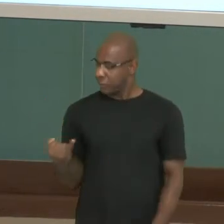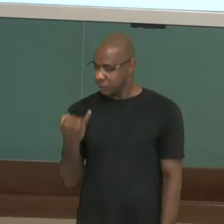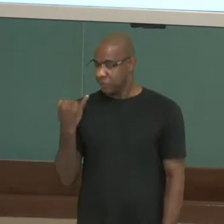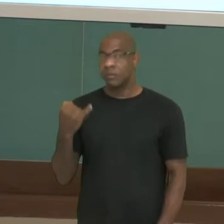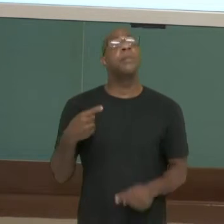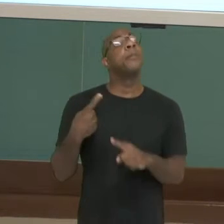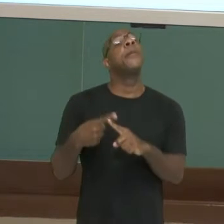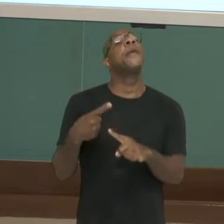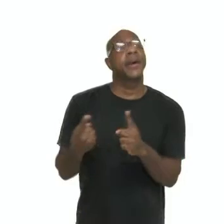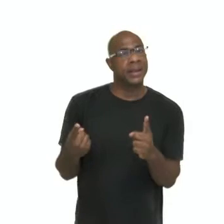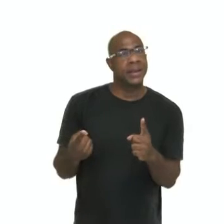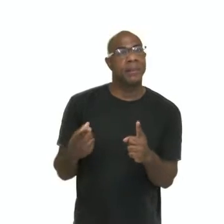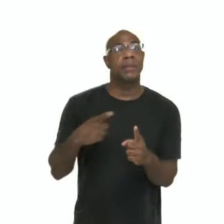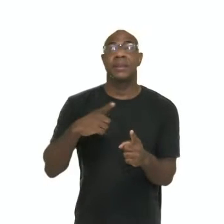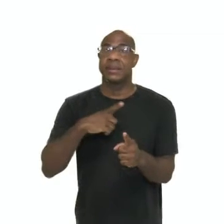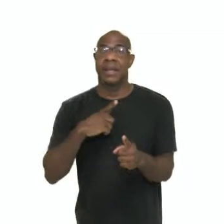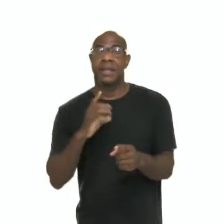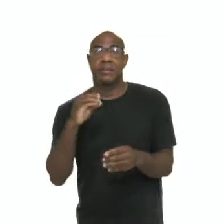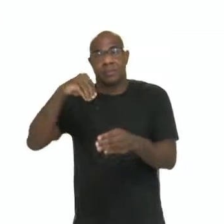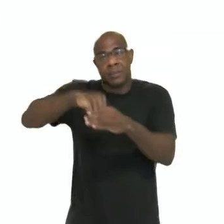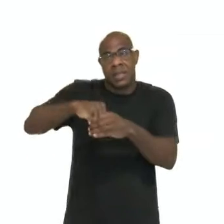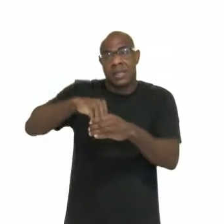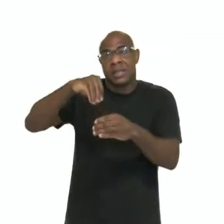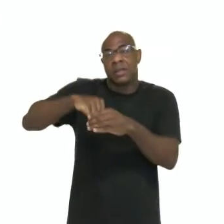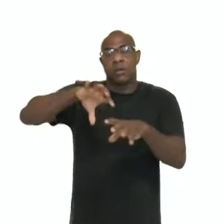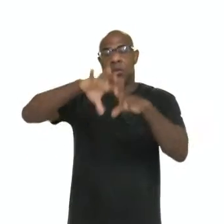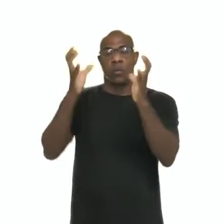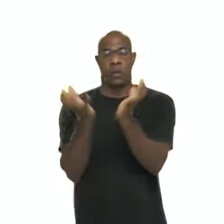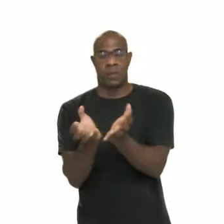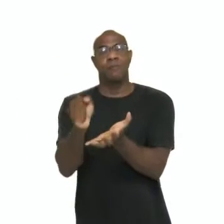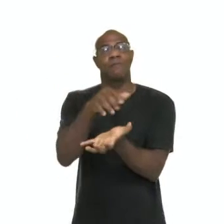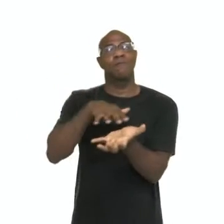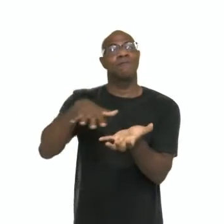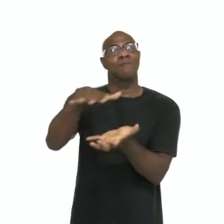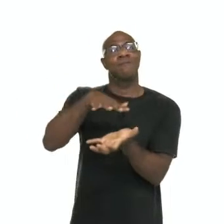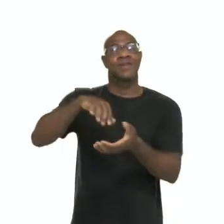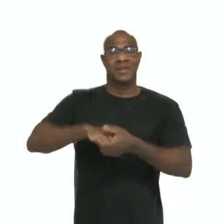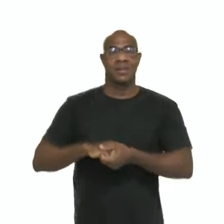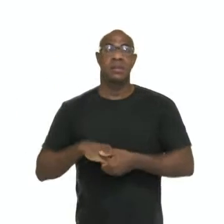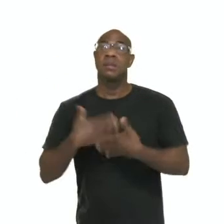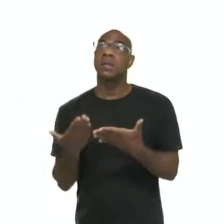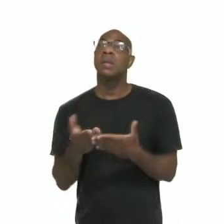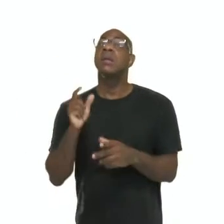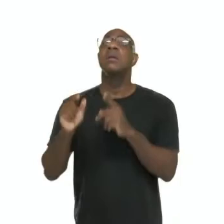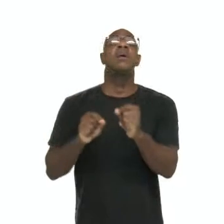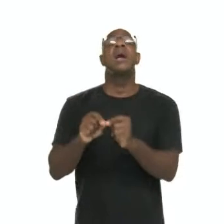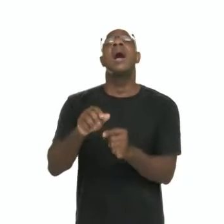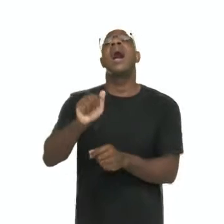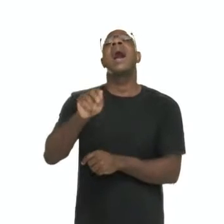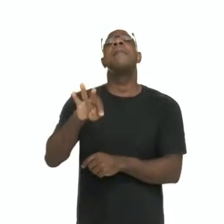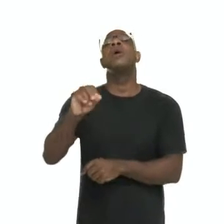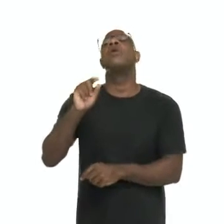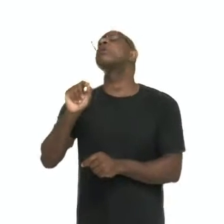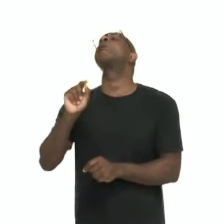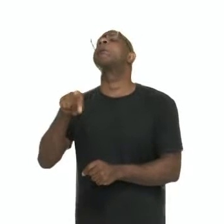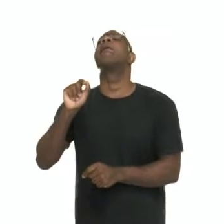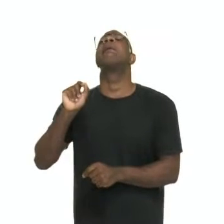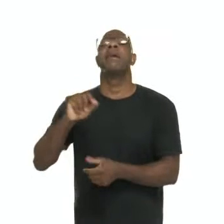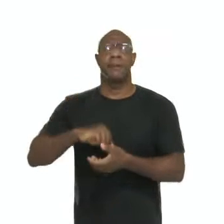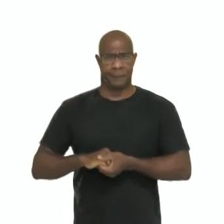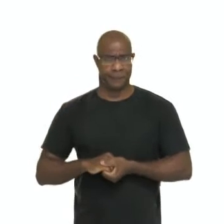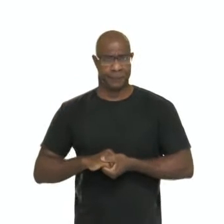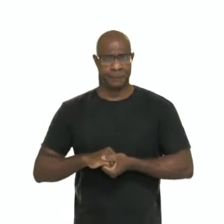porque eles compõem esse ecossistema. E quem são os indivíduos abióticos? O